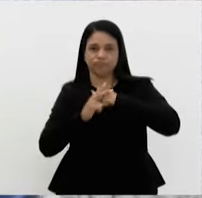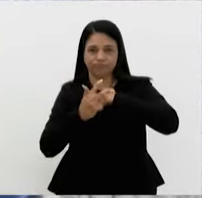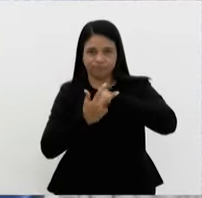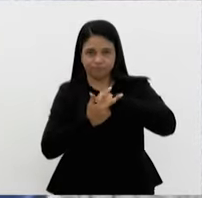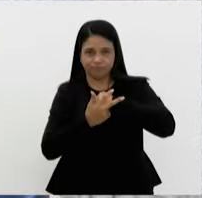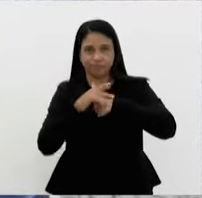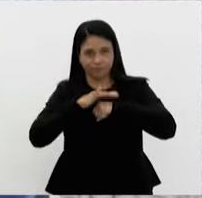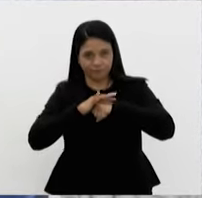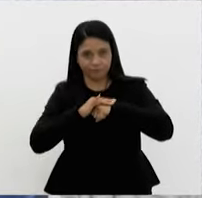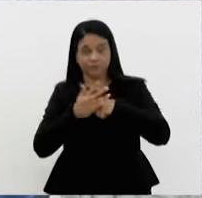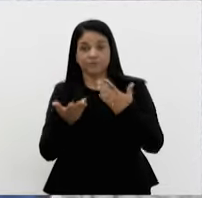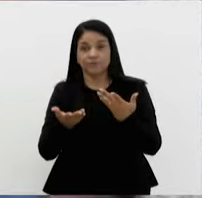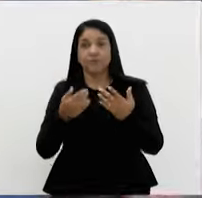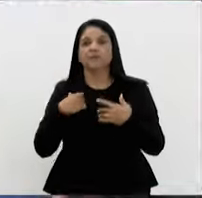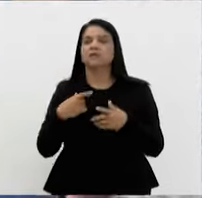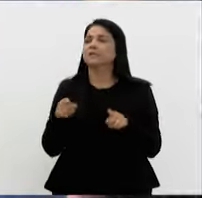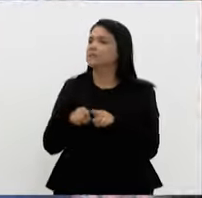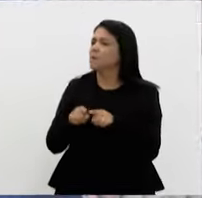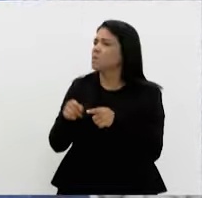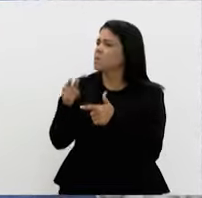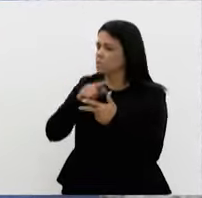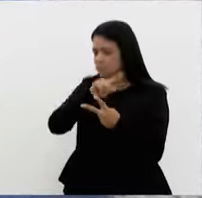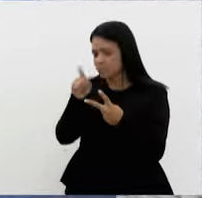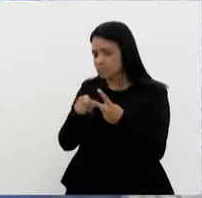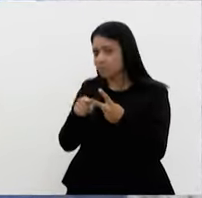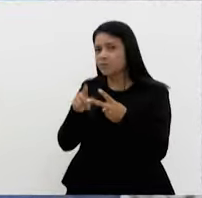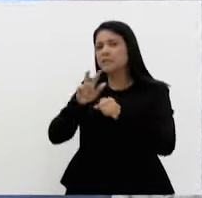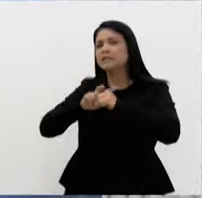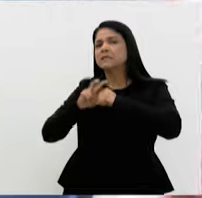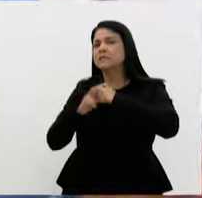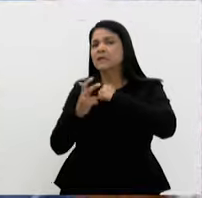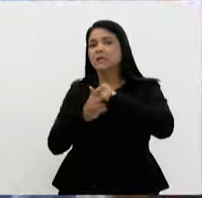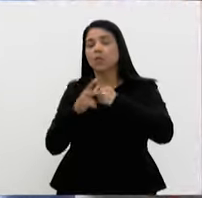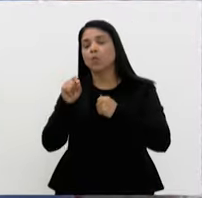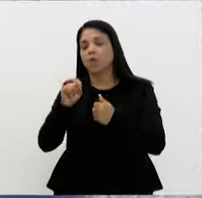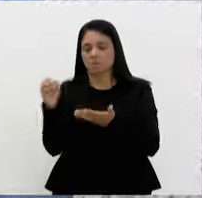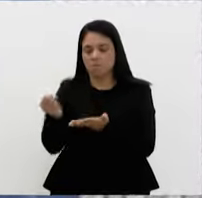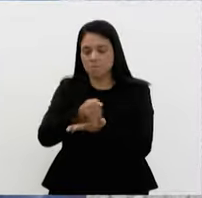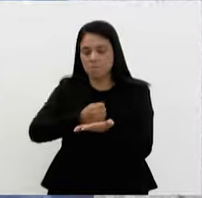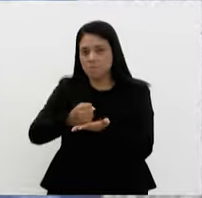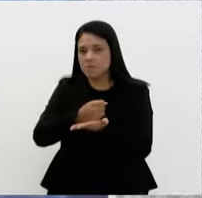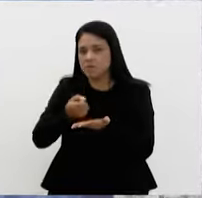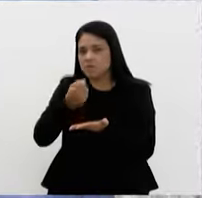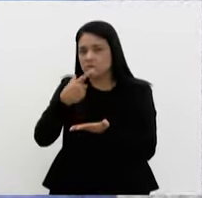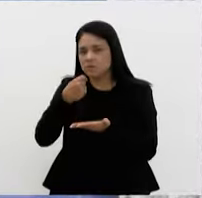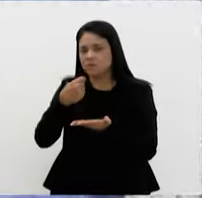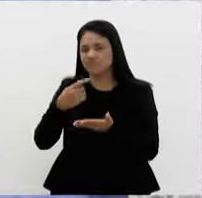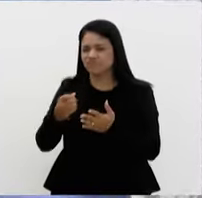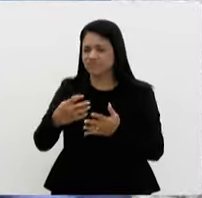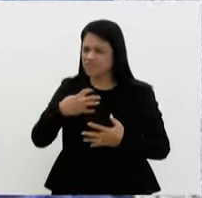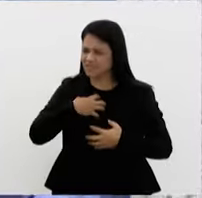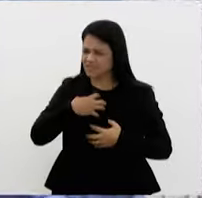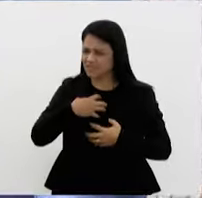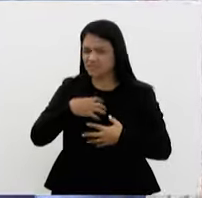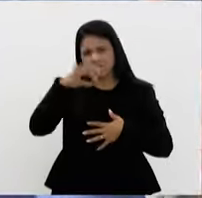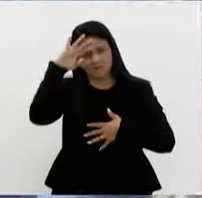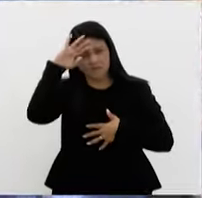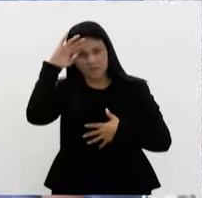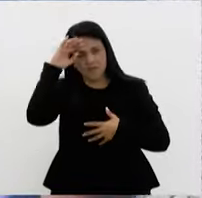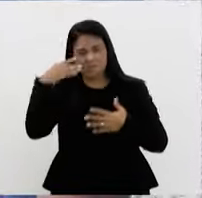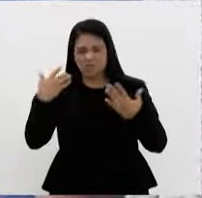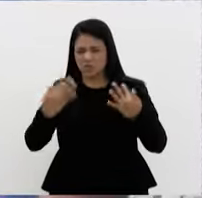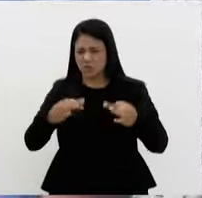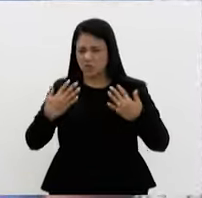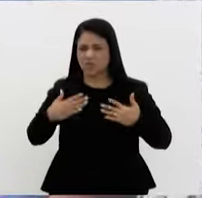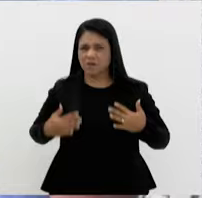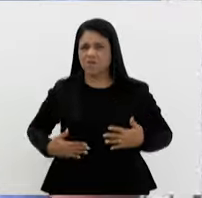E outro grande problema, doutor, a respeito da dengue, é a automedicação. Quando os primeiros sintomas começam a surgir, como a febre, dor no corpo,